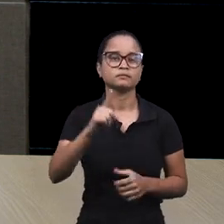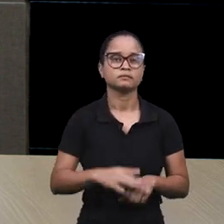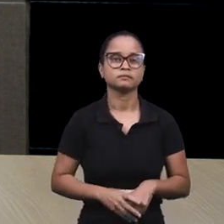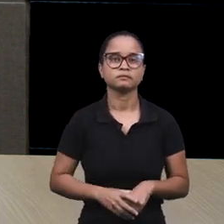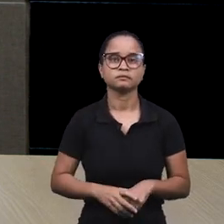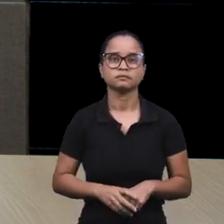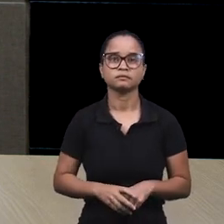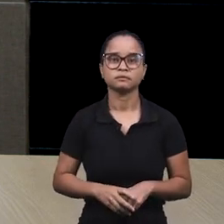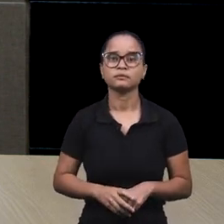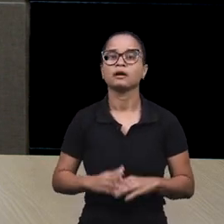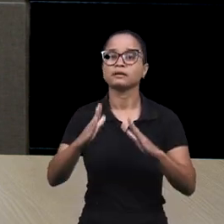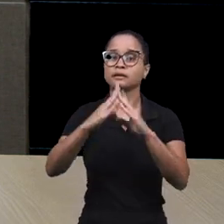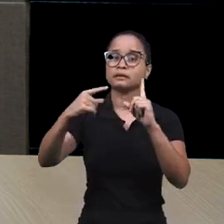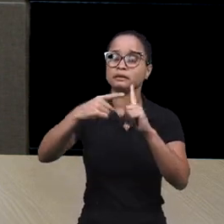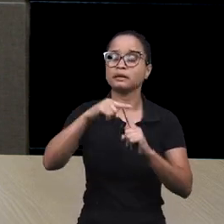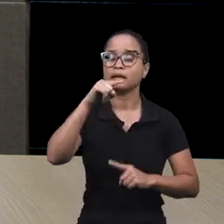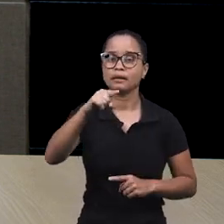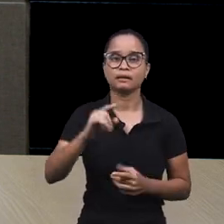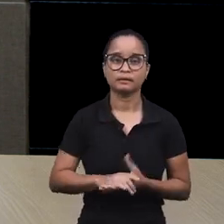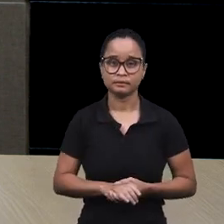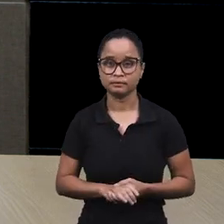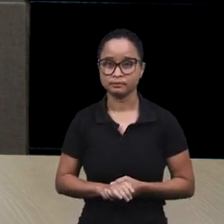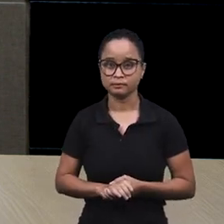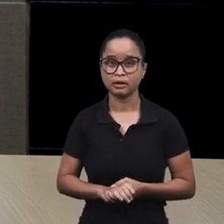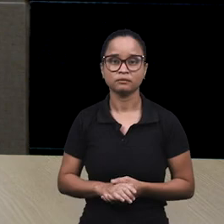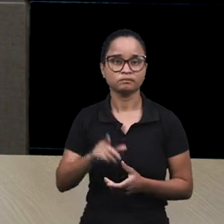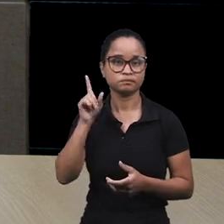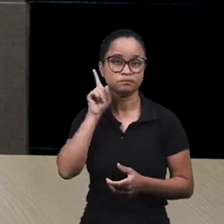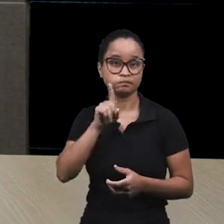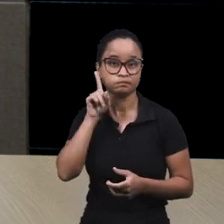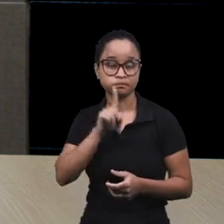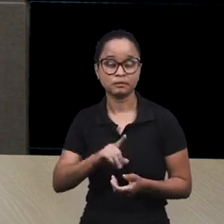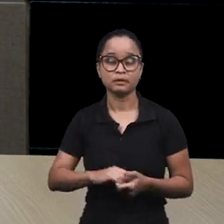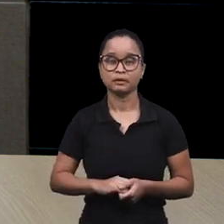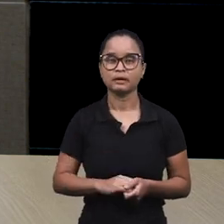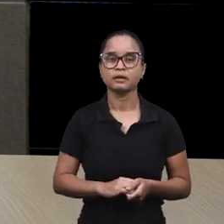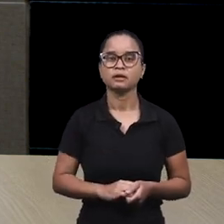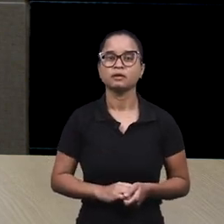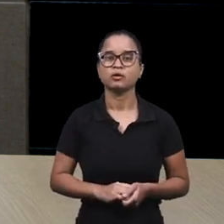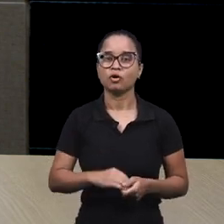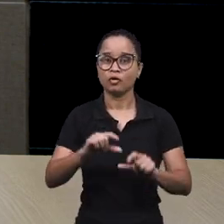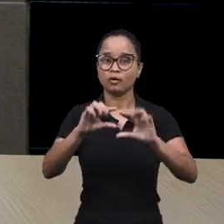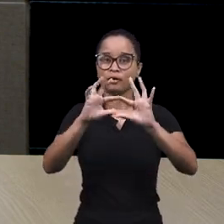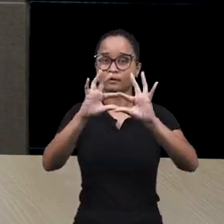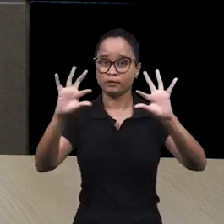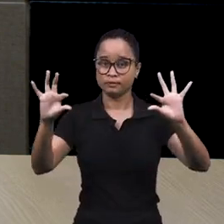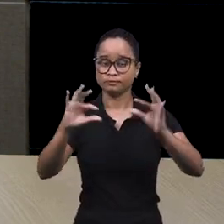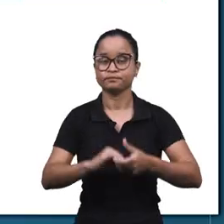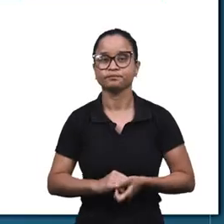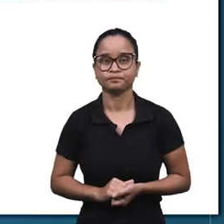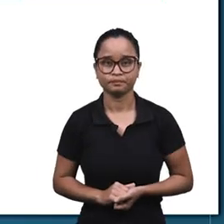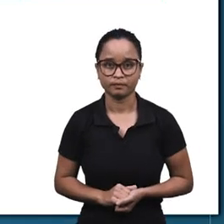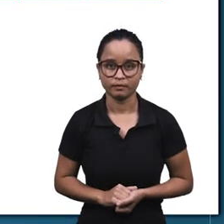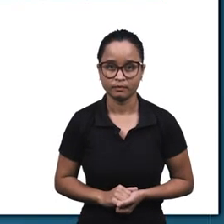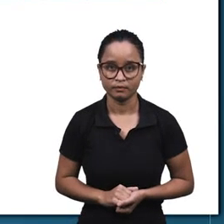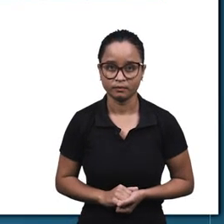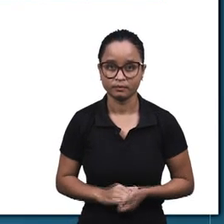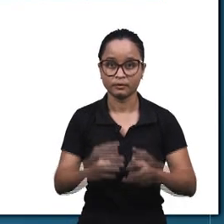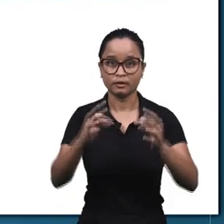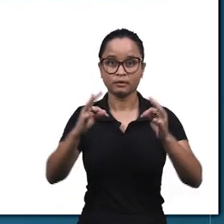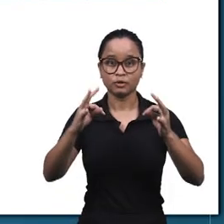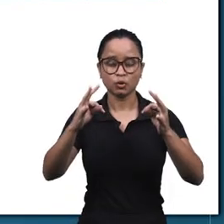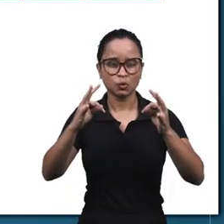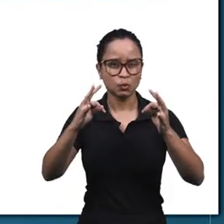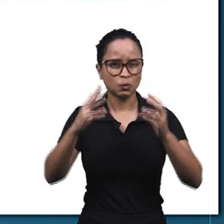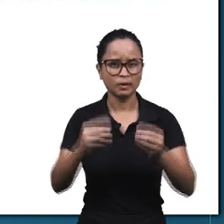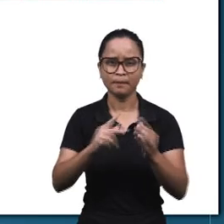Cleuzinha Melo, da igreja em Orlando, na Flórida. E ela escreveu dizendo assim, olha o que ela escreveu. Todas